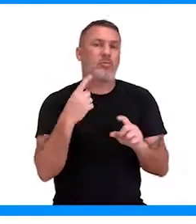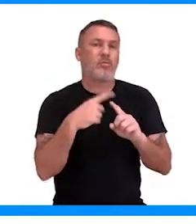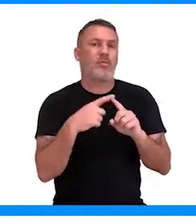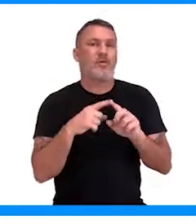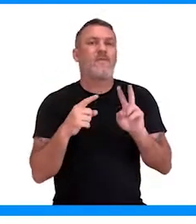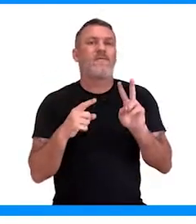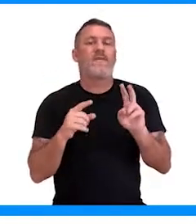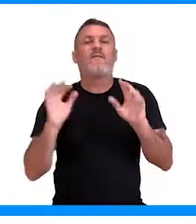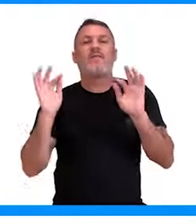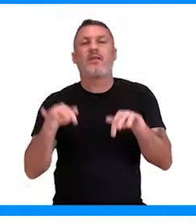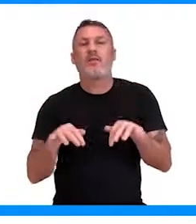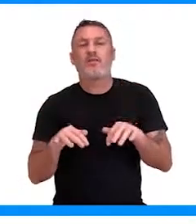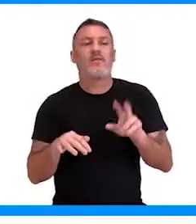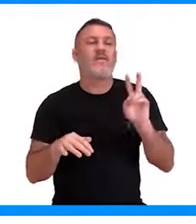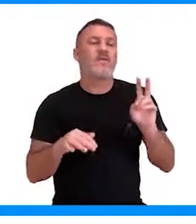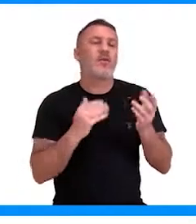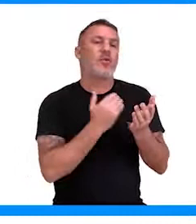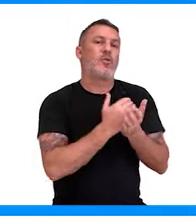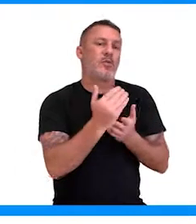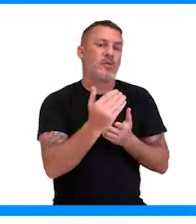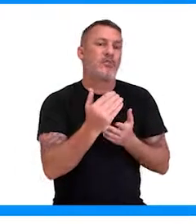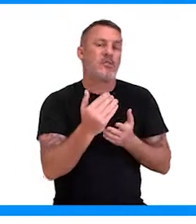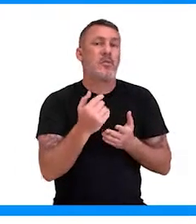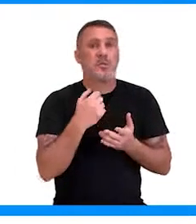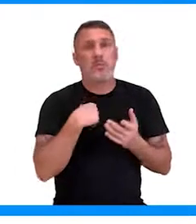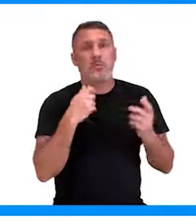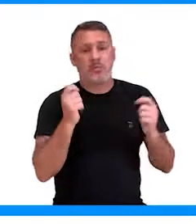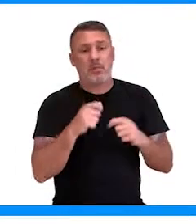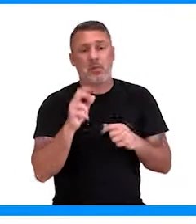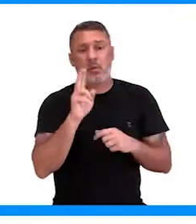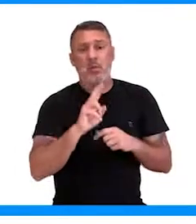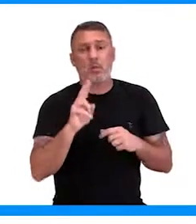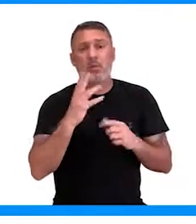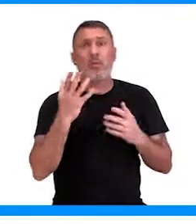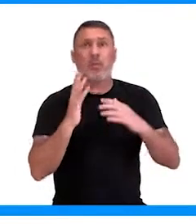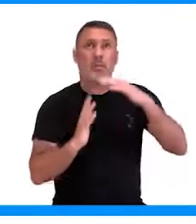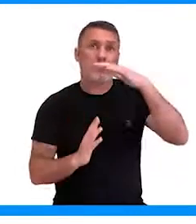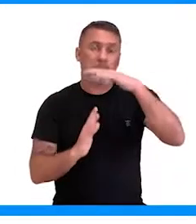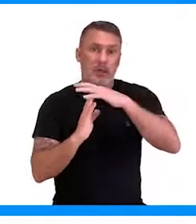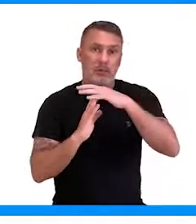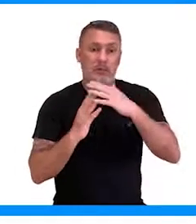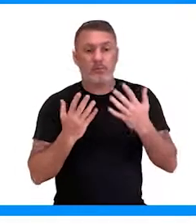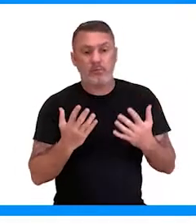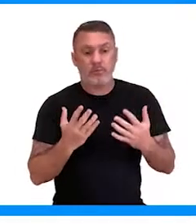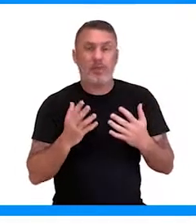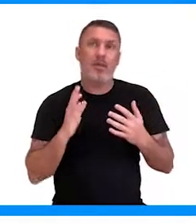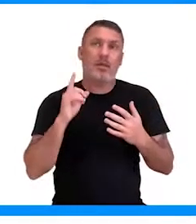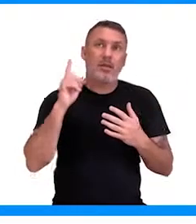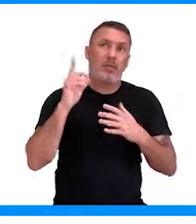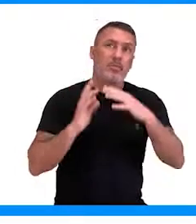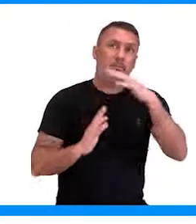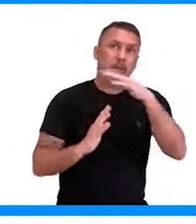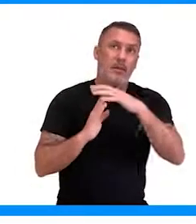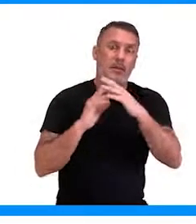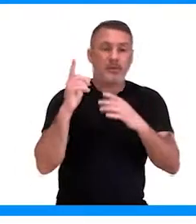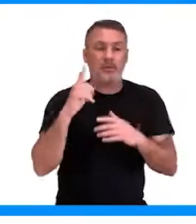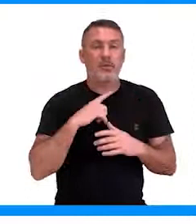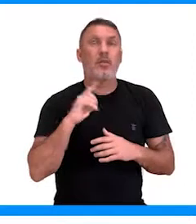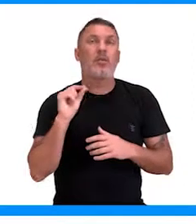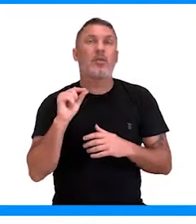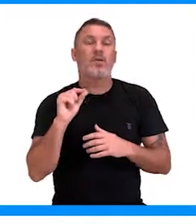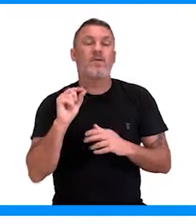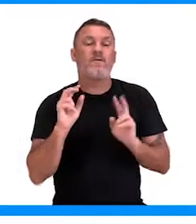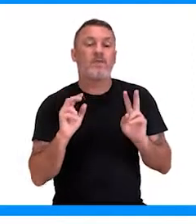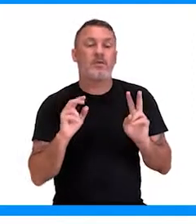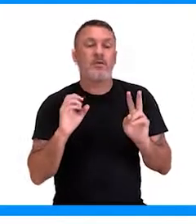eu peguei a velocidade final e a velocidade inicial. Eu poderia usar o ponto de altura máxima. Aí eu chamaria, naquele ponto de